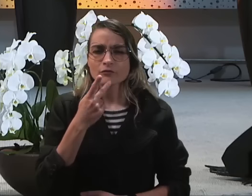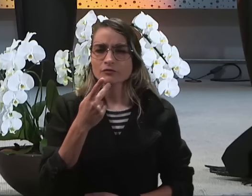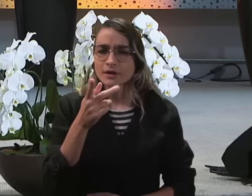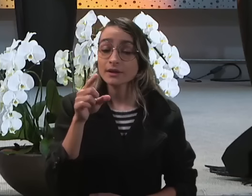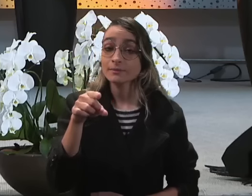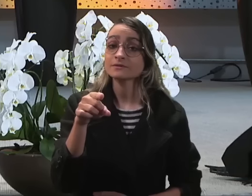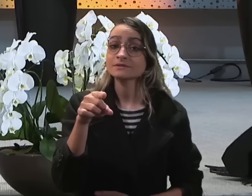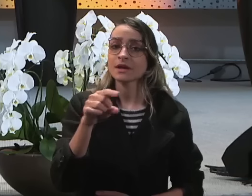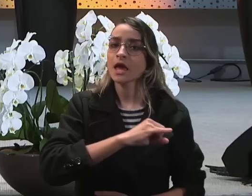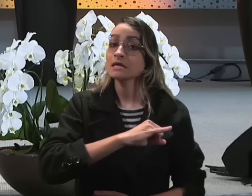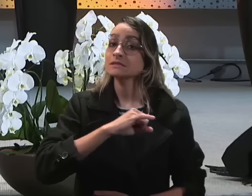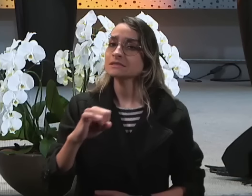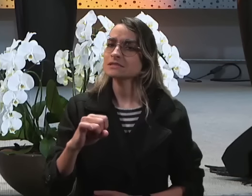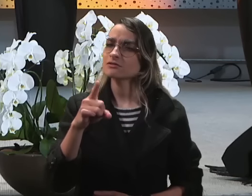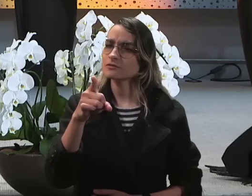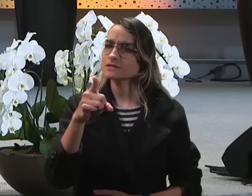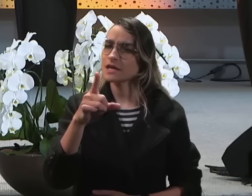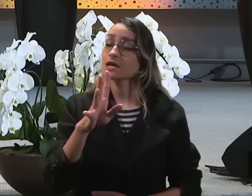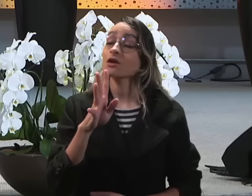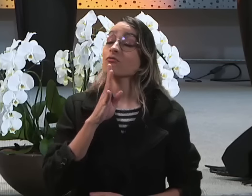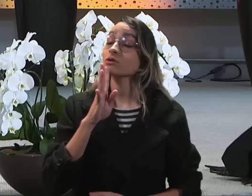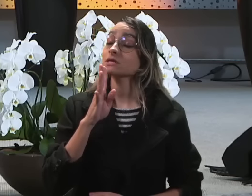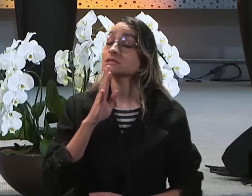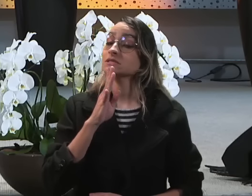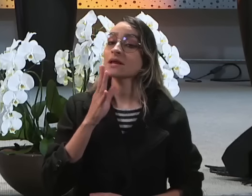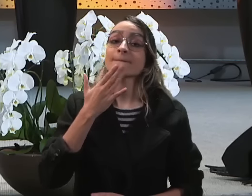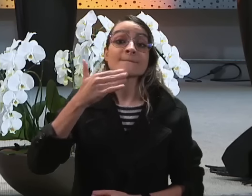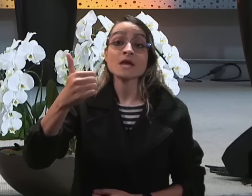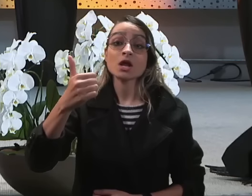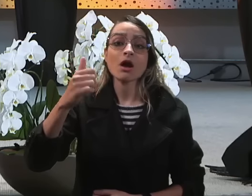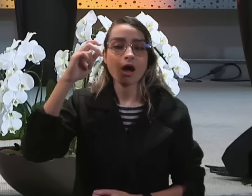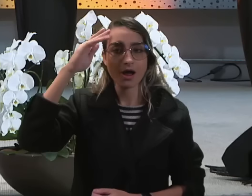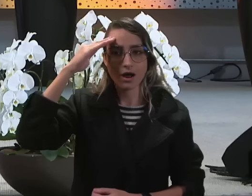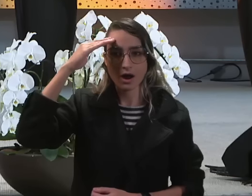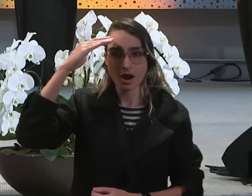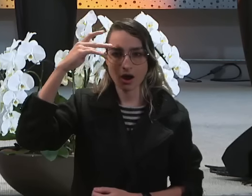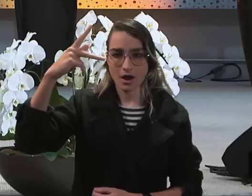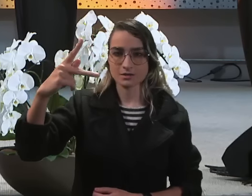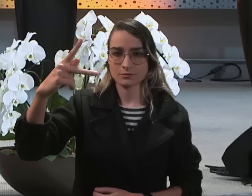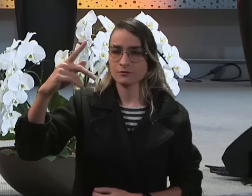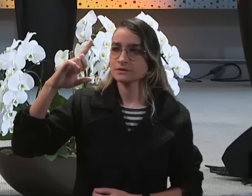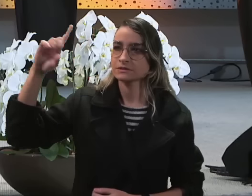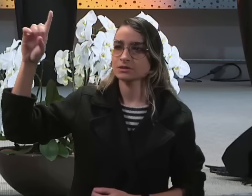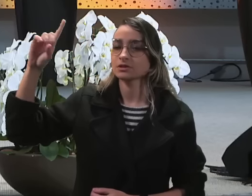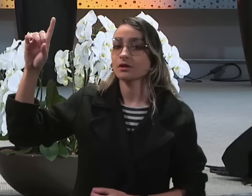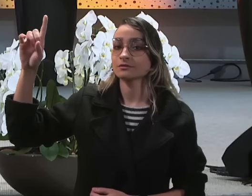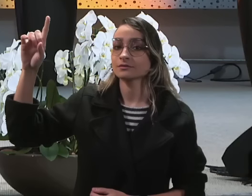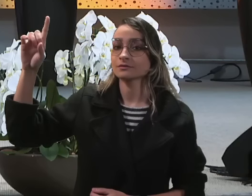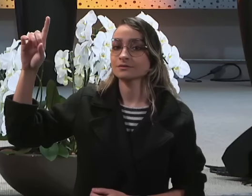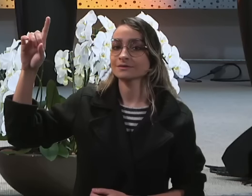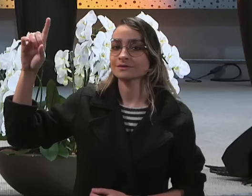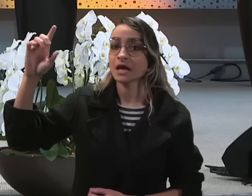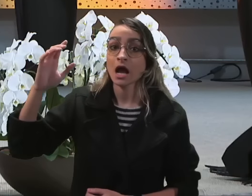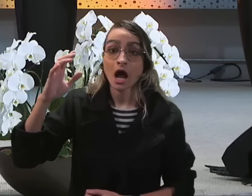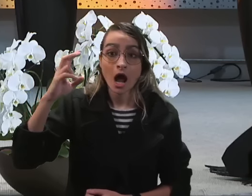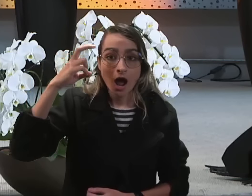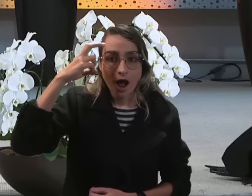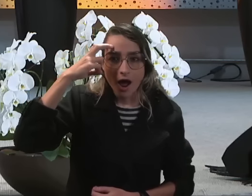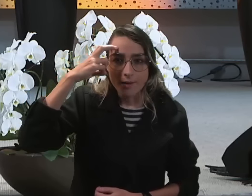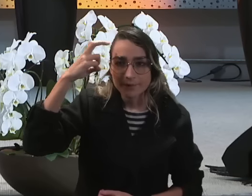mais sobre essas profecias que eu mencionarei agora amanhã às 18 horas aqui na igreja nós vamos